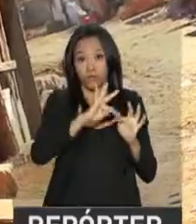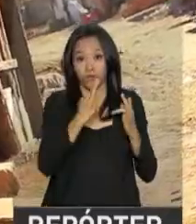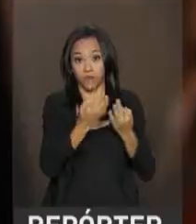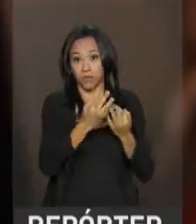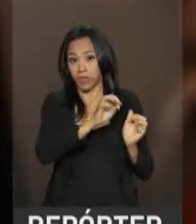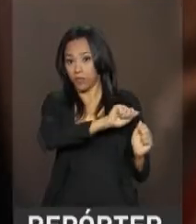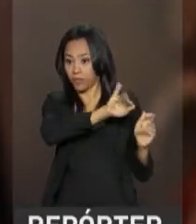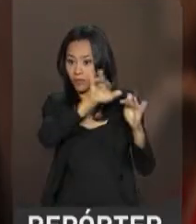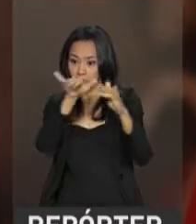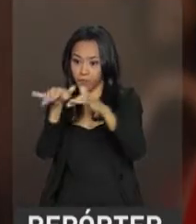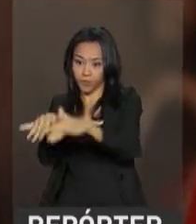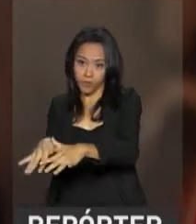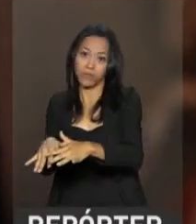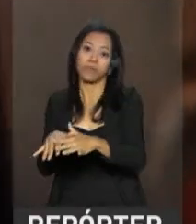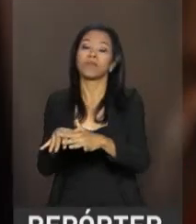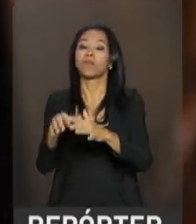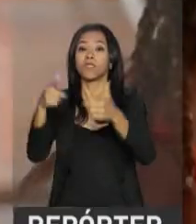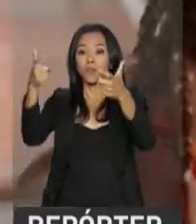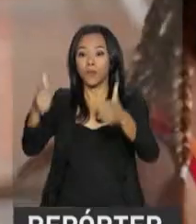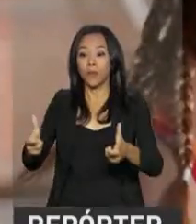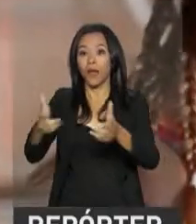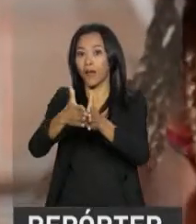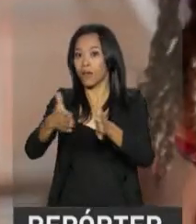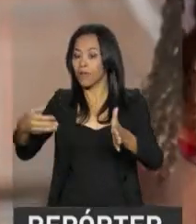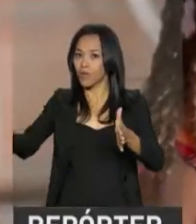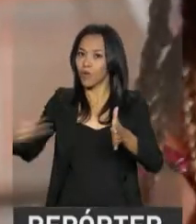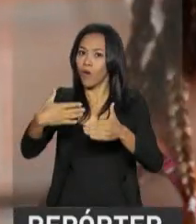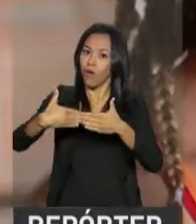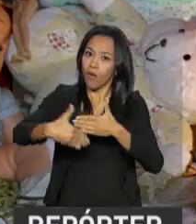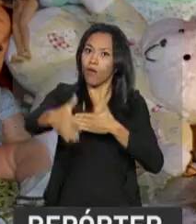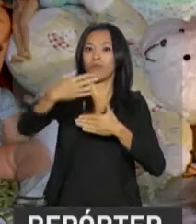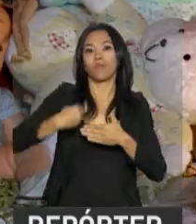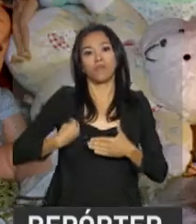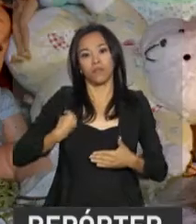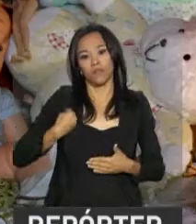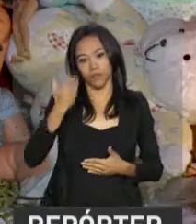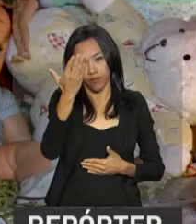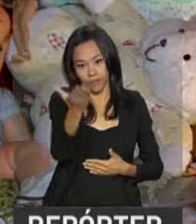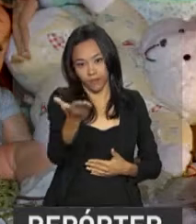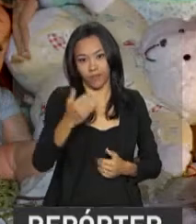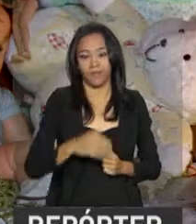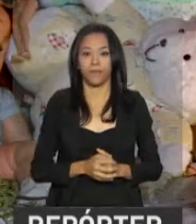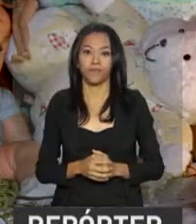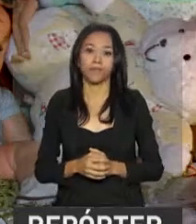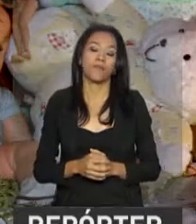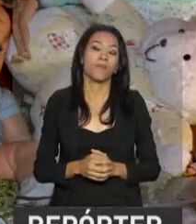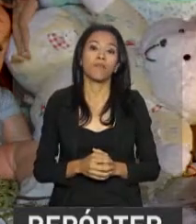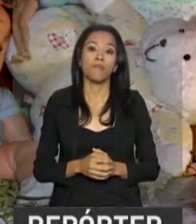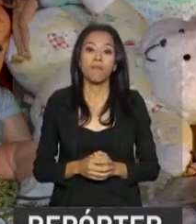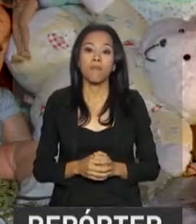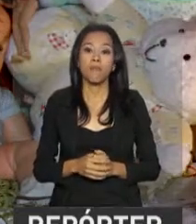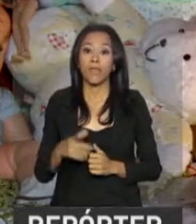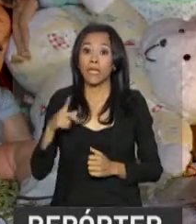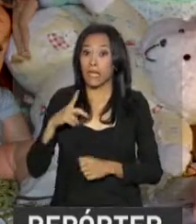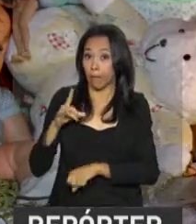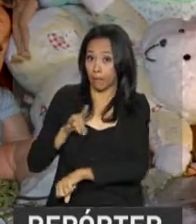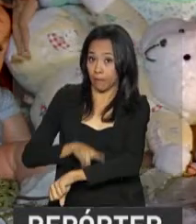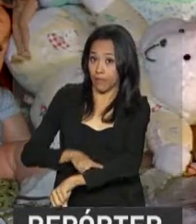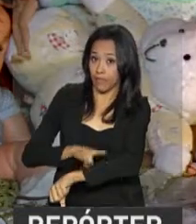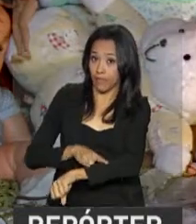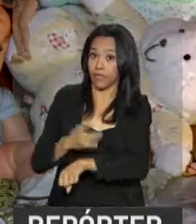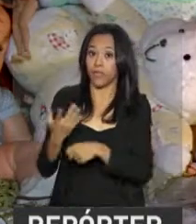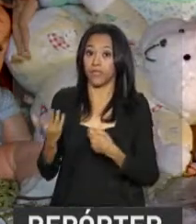custo com a mudança uma nova vida começa para adriana a já é uma banho no banheiro